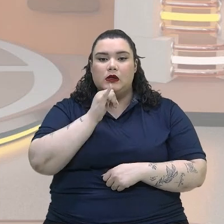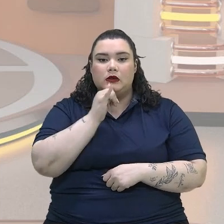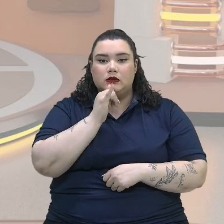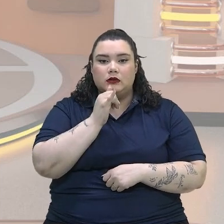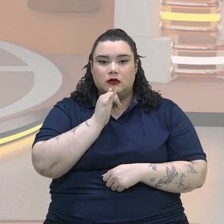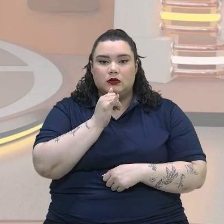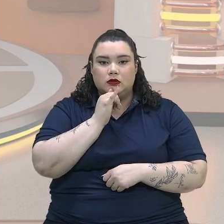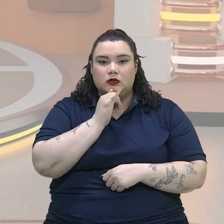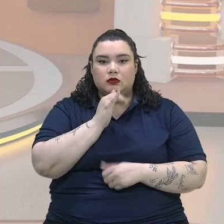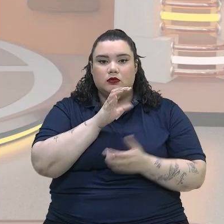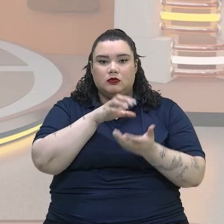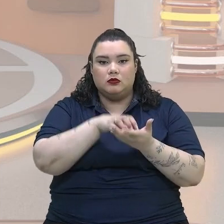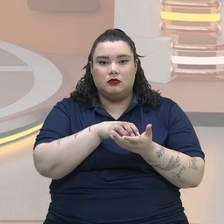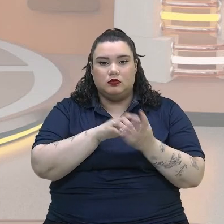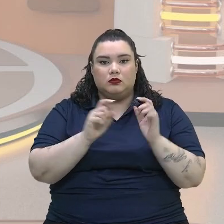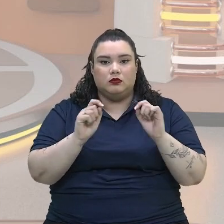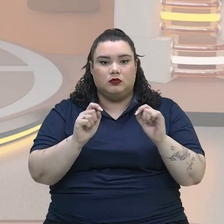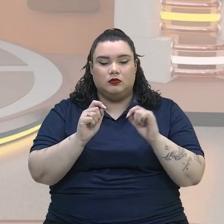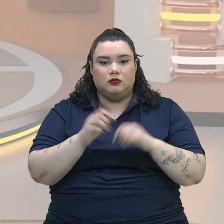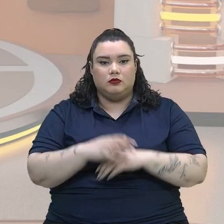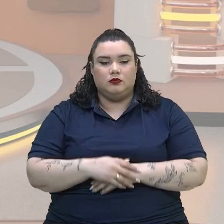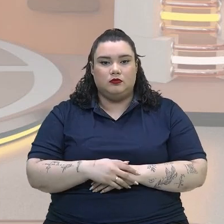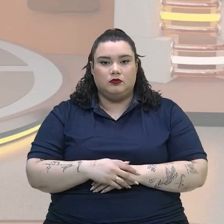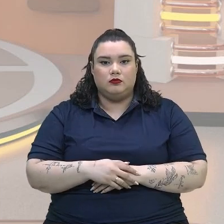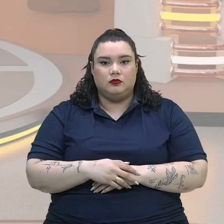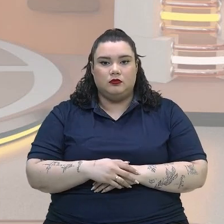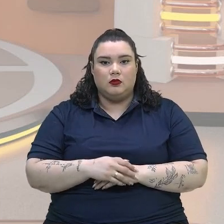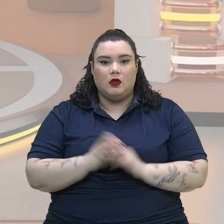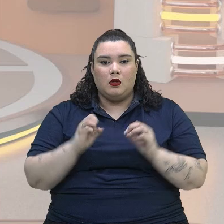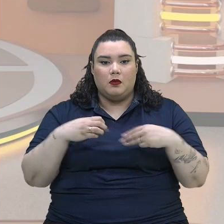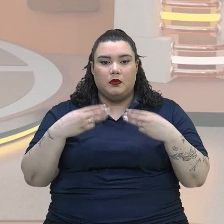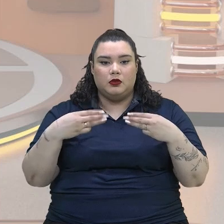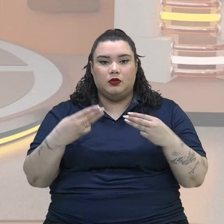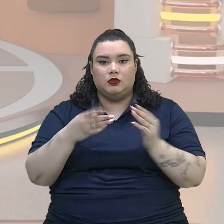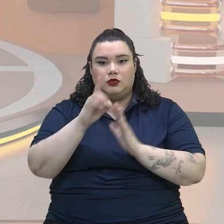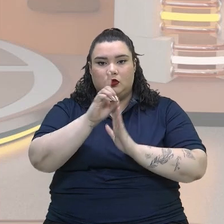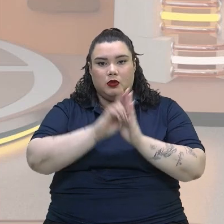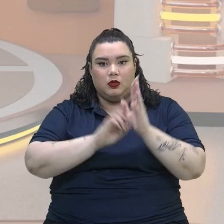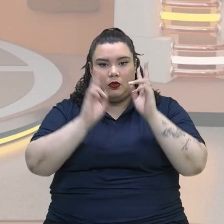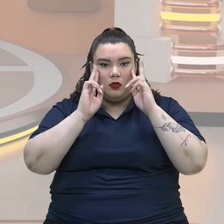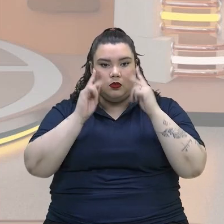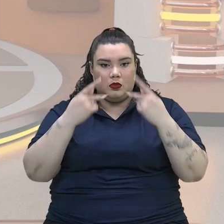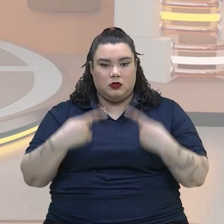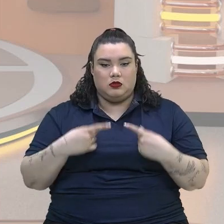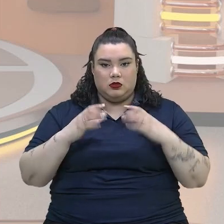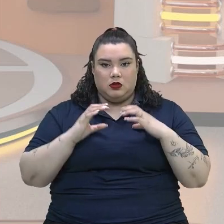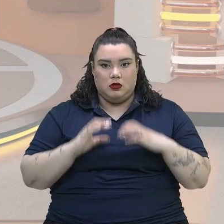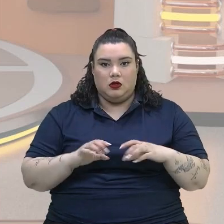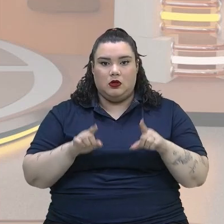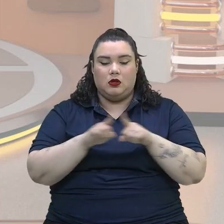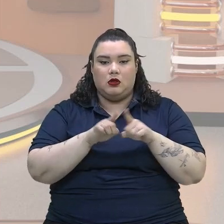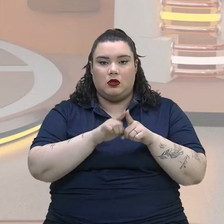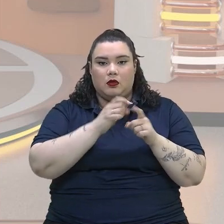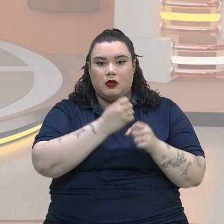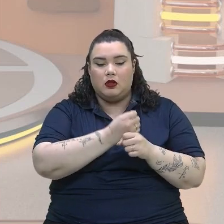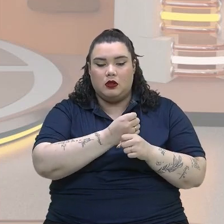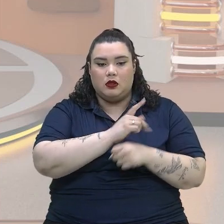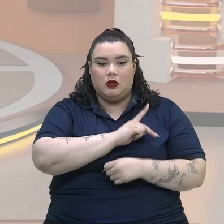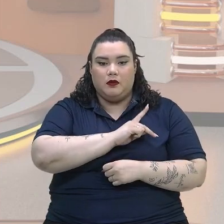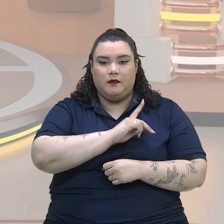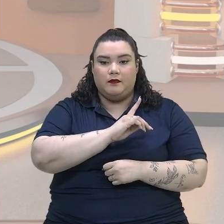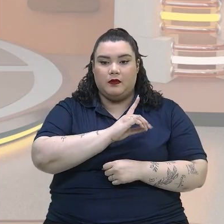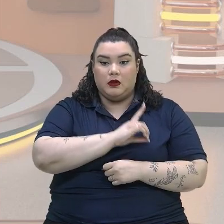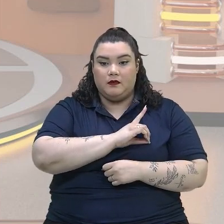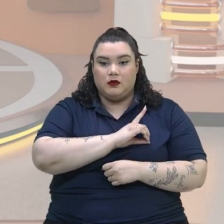de órgãos públicos o Ministério dos Direitos Humanos, né, e Cidadania, e a Defensoria Pública e o